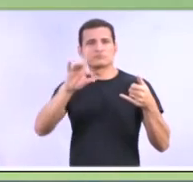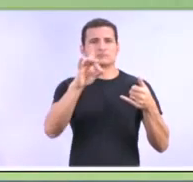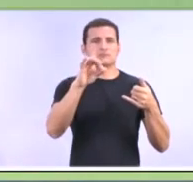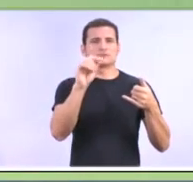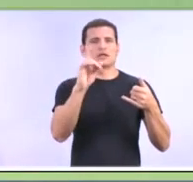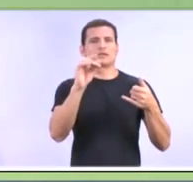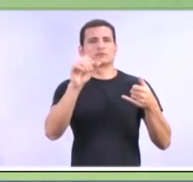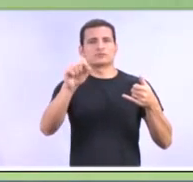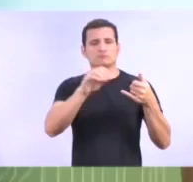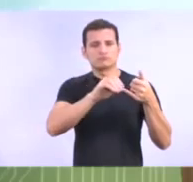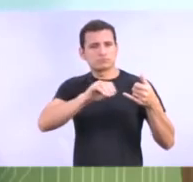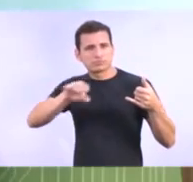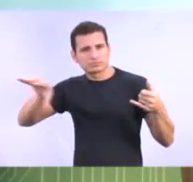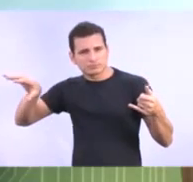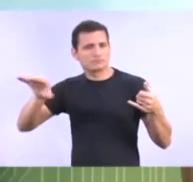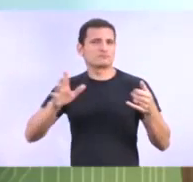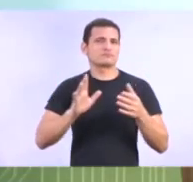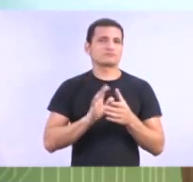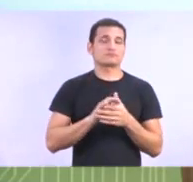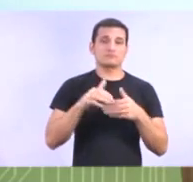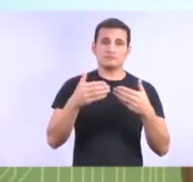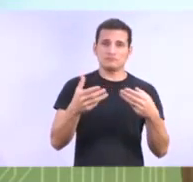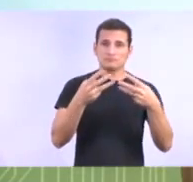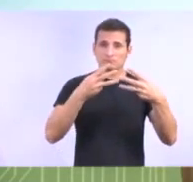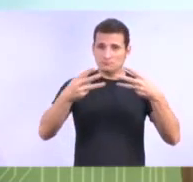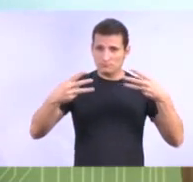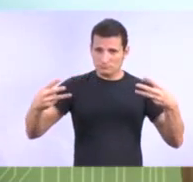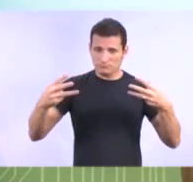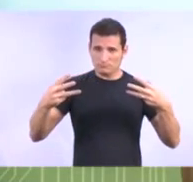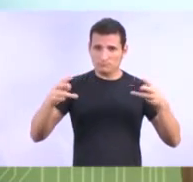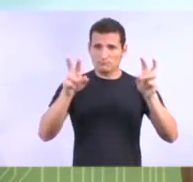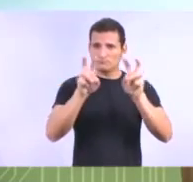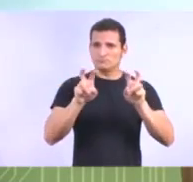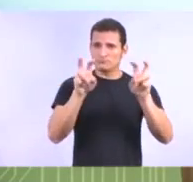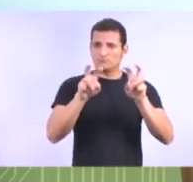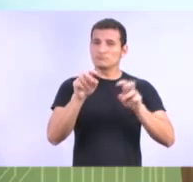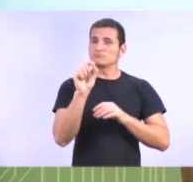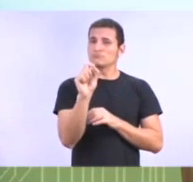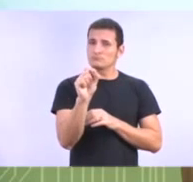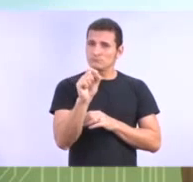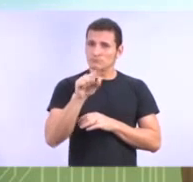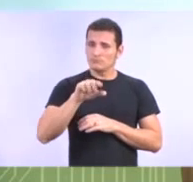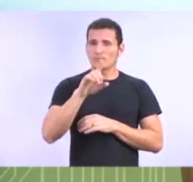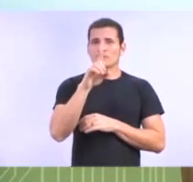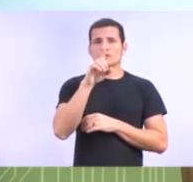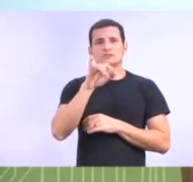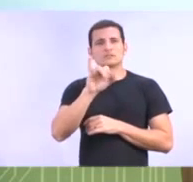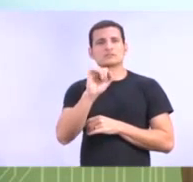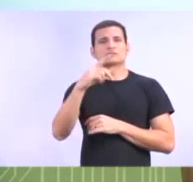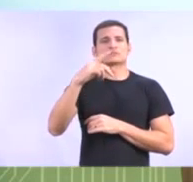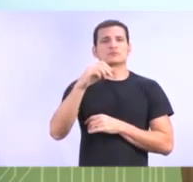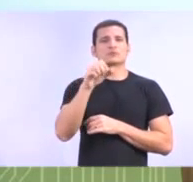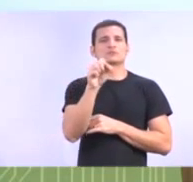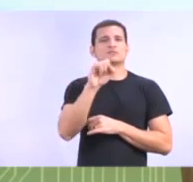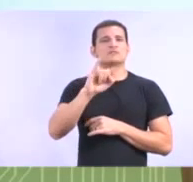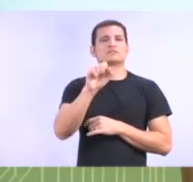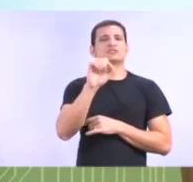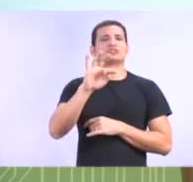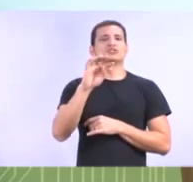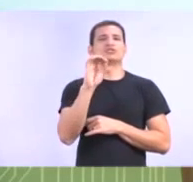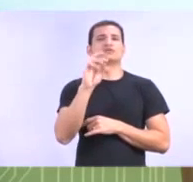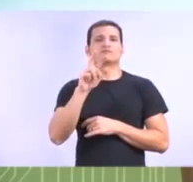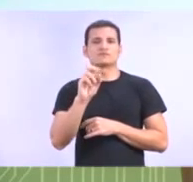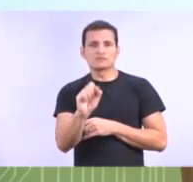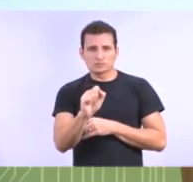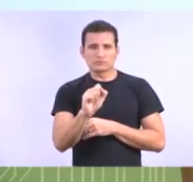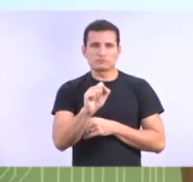transmissão. Então, a rede de computador nada mais é do que dispositivos trocando informações entre si através de um